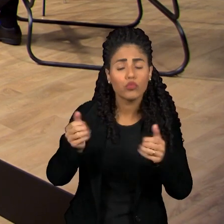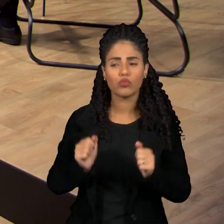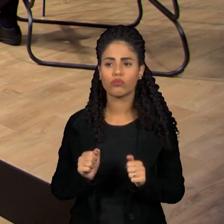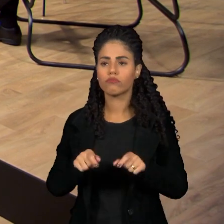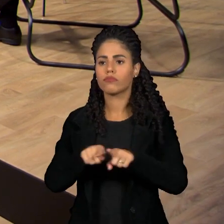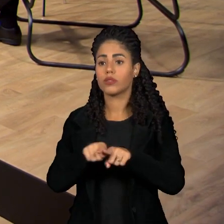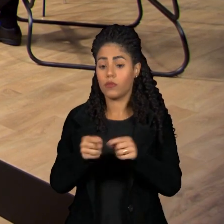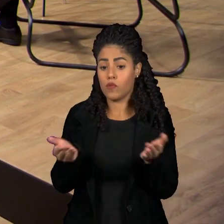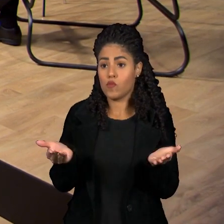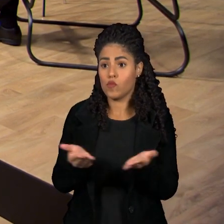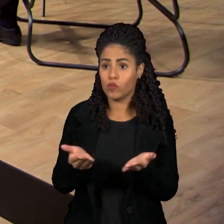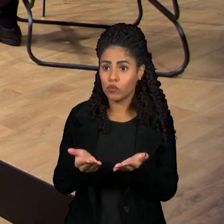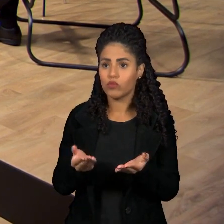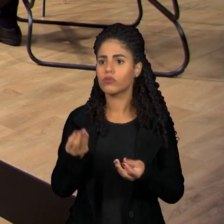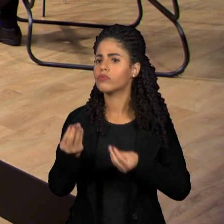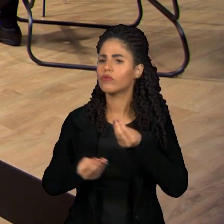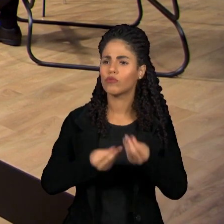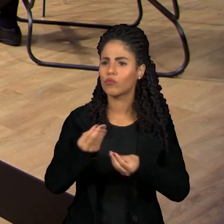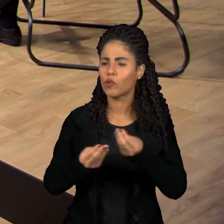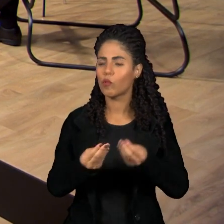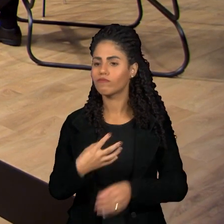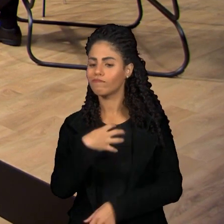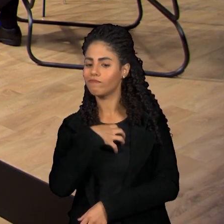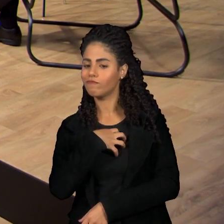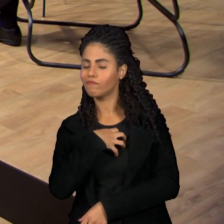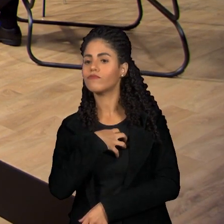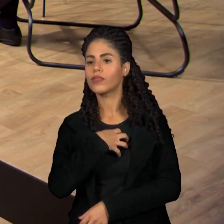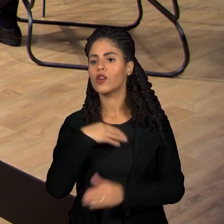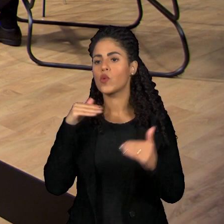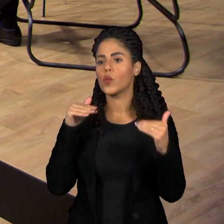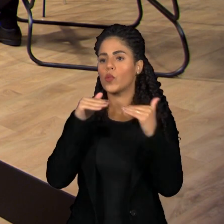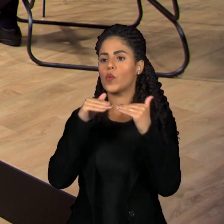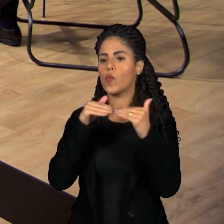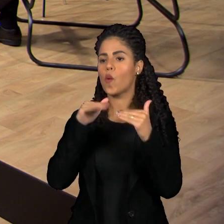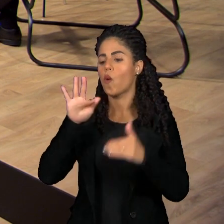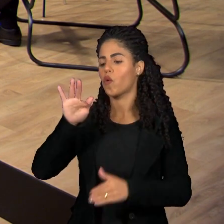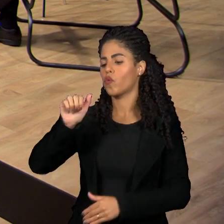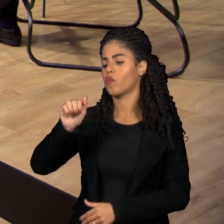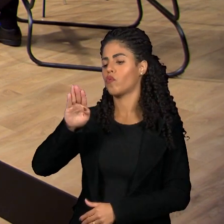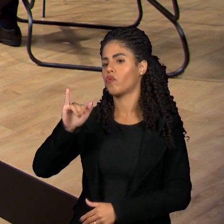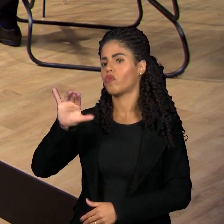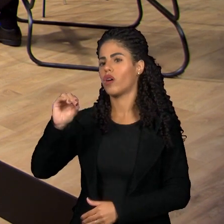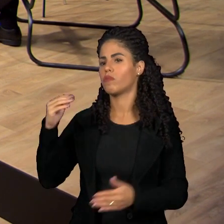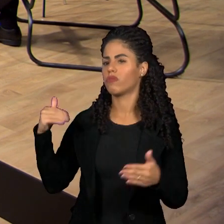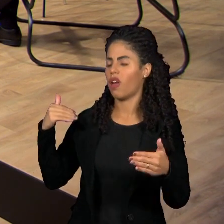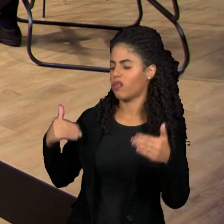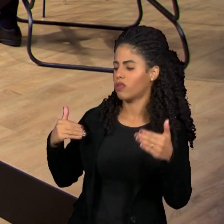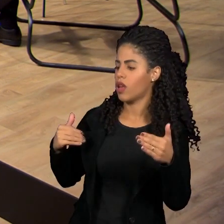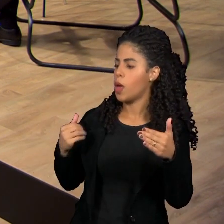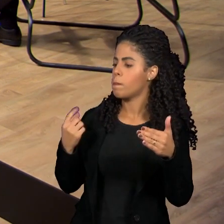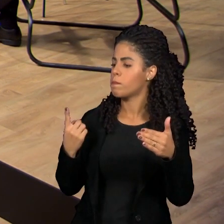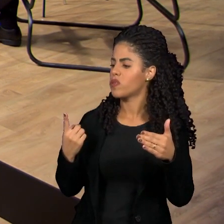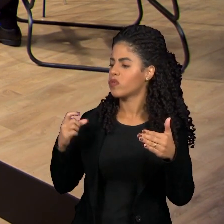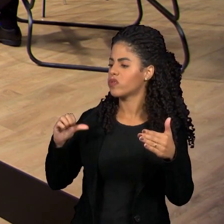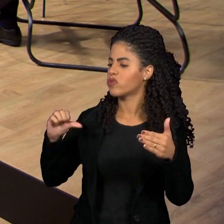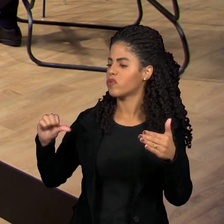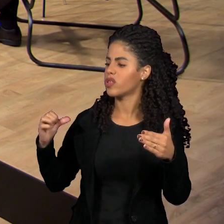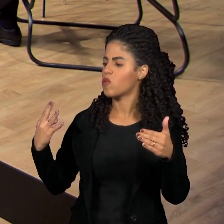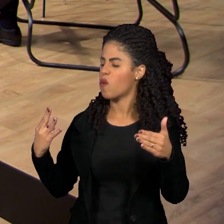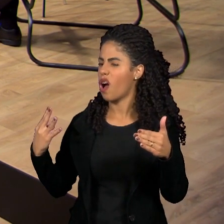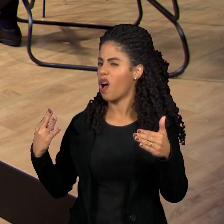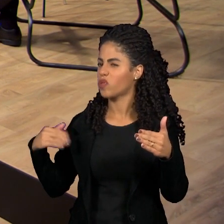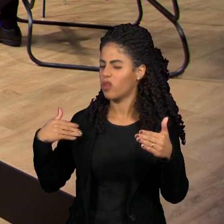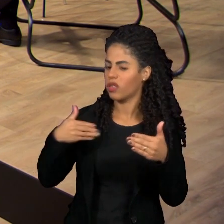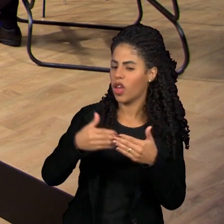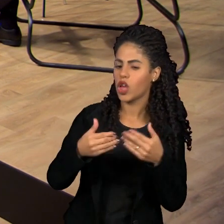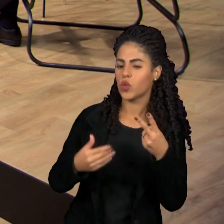Nesse mundo, né, e aí eu estou me referindo aqui, pelo menos eu concordo com o Fábio, acho que talvez de 94 a 2013,